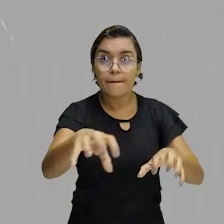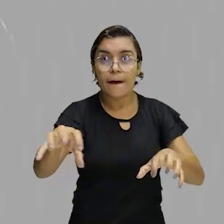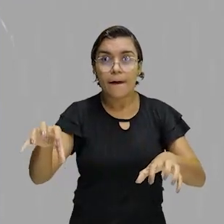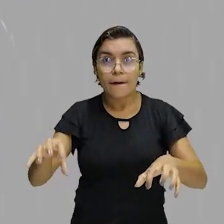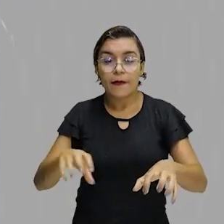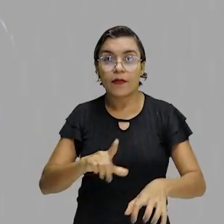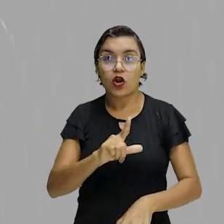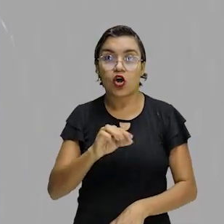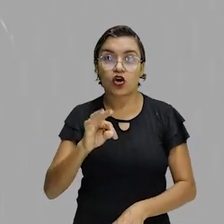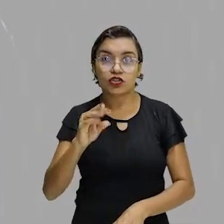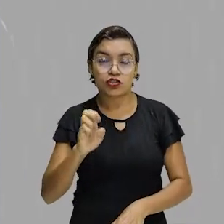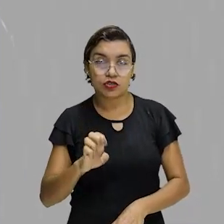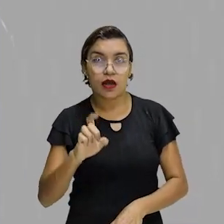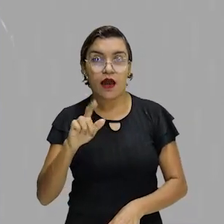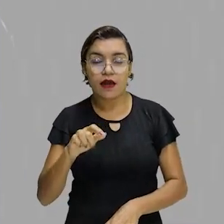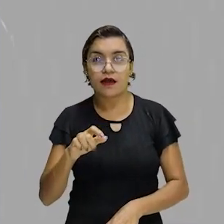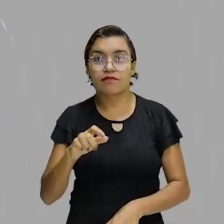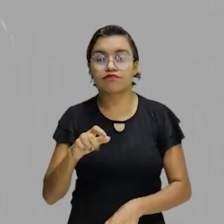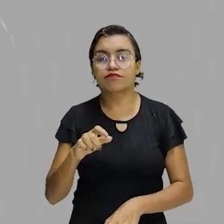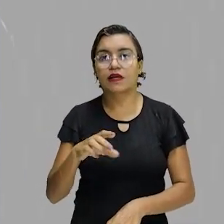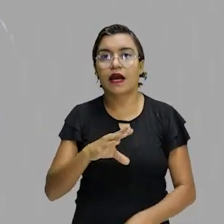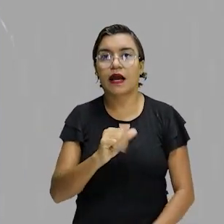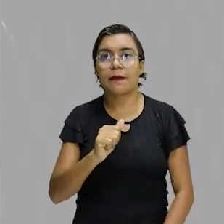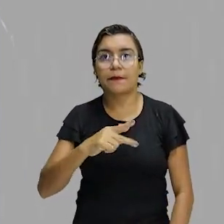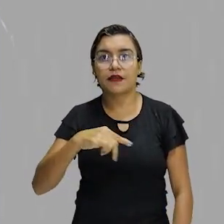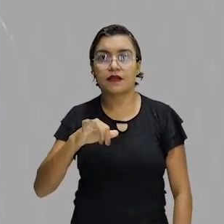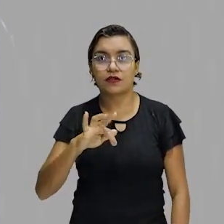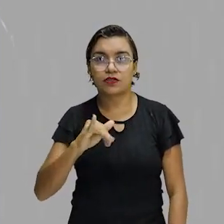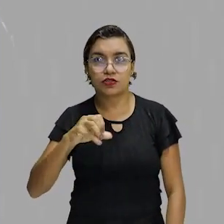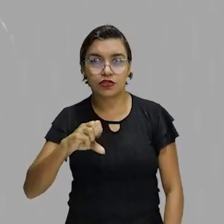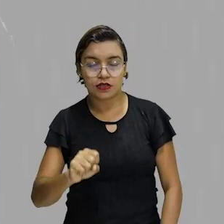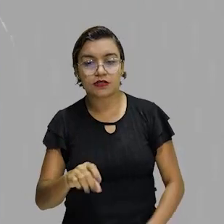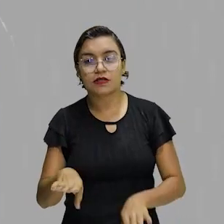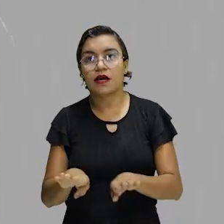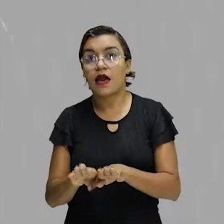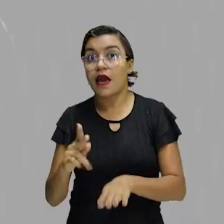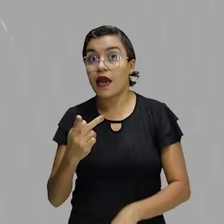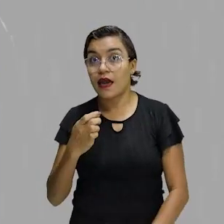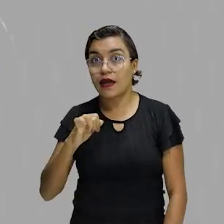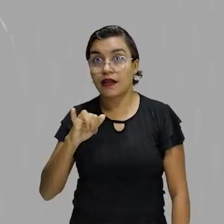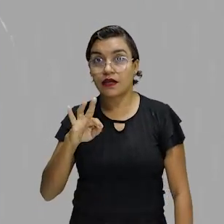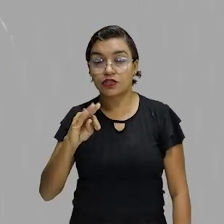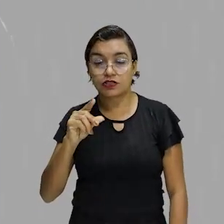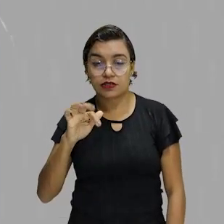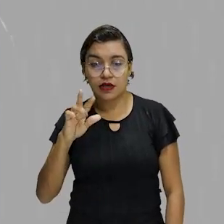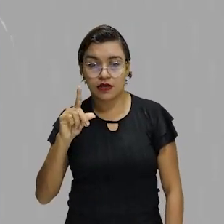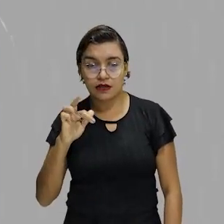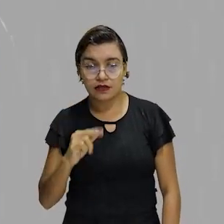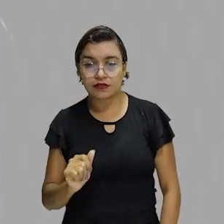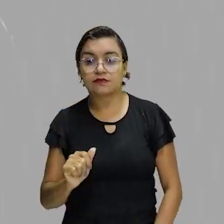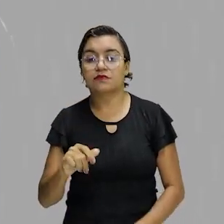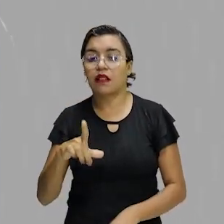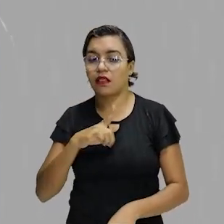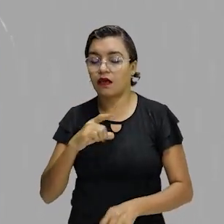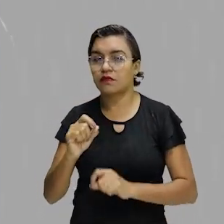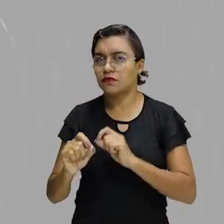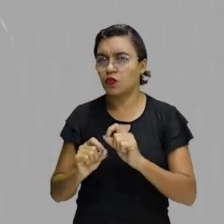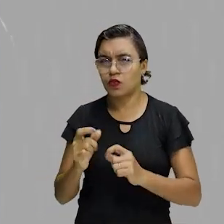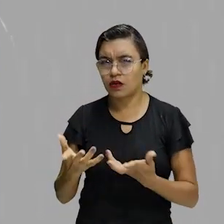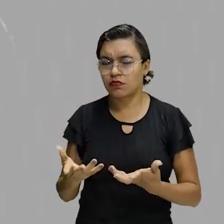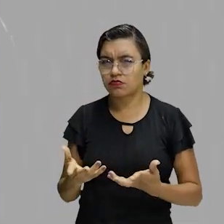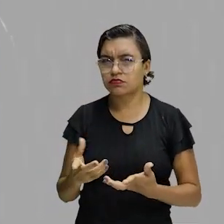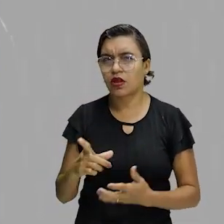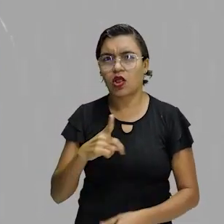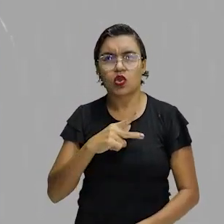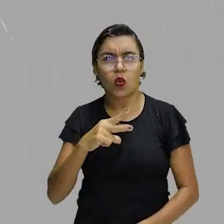quê? Capitanias hereditárias. Então essa questão das terras e da concentração de terras na mão de um dono só, ou de poucos